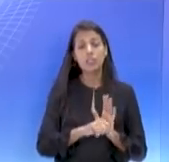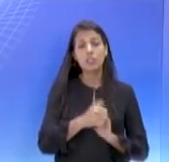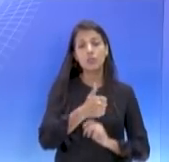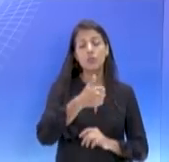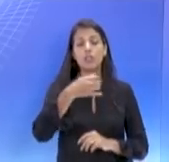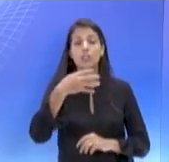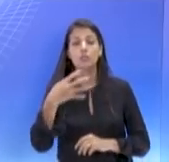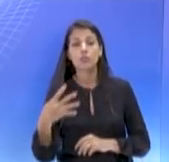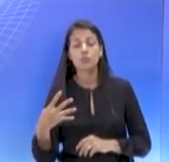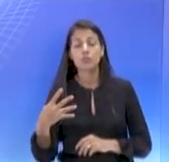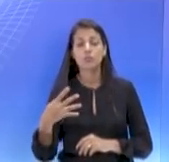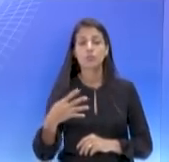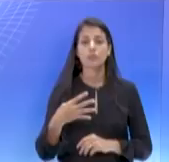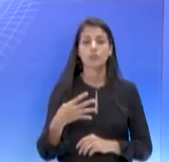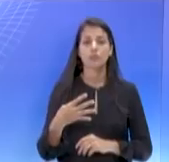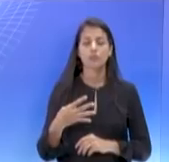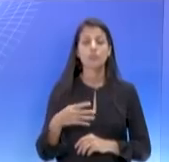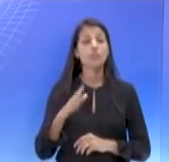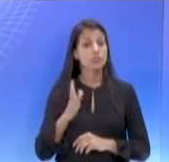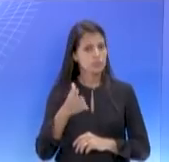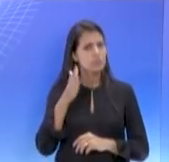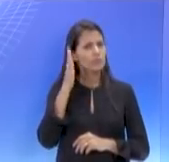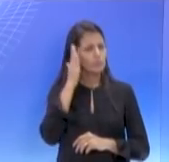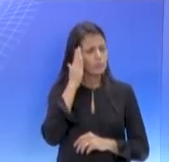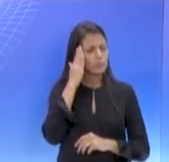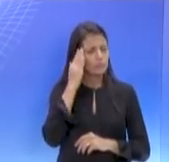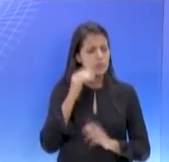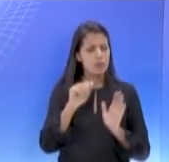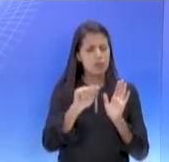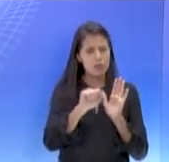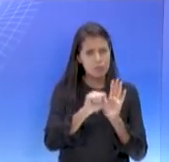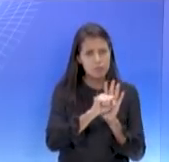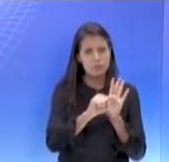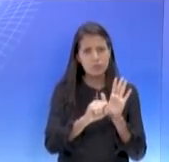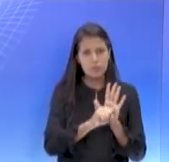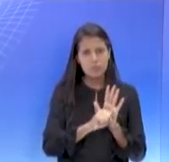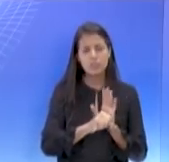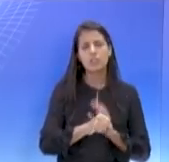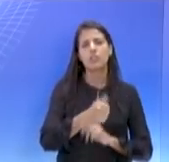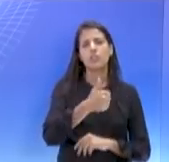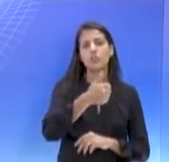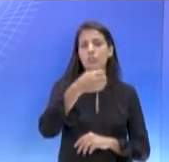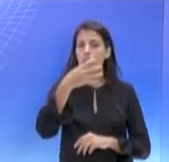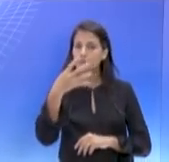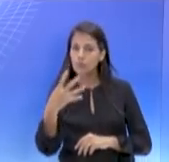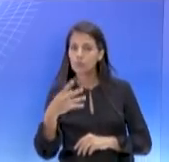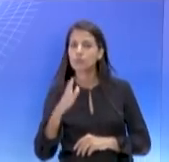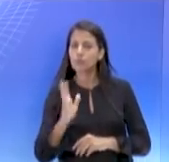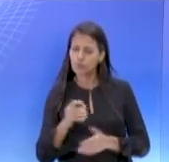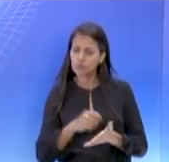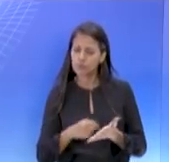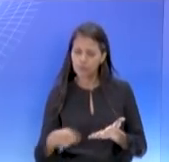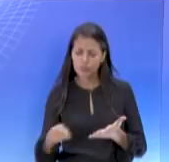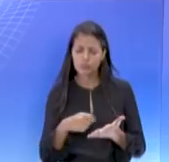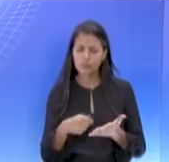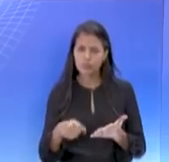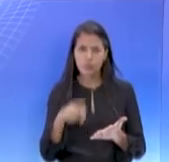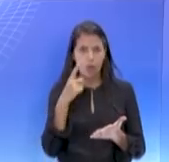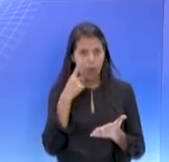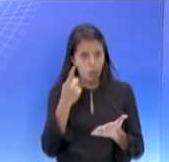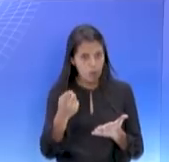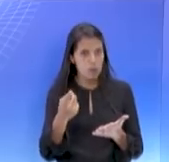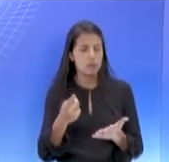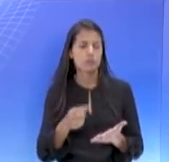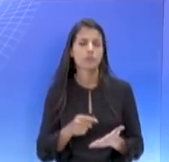no século XIV, aí vocês já podem fazer o seguinte. Já sabe que é século XIV? Já escreve aí, ó, 1300 e